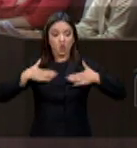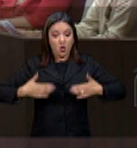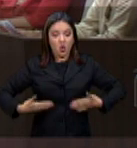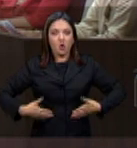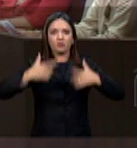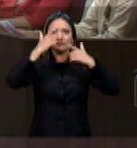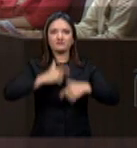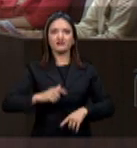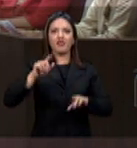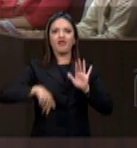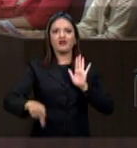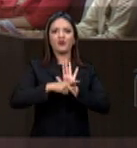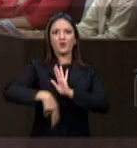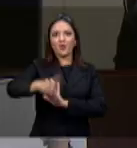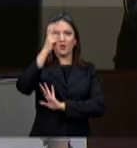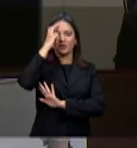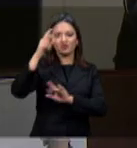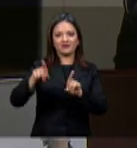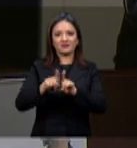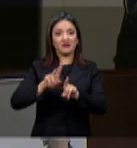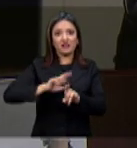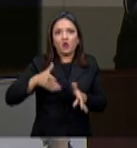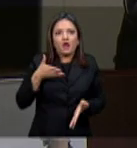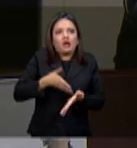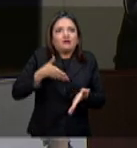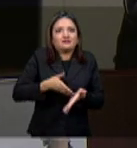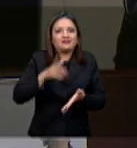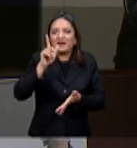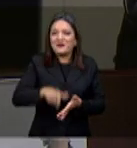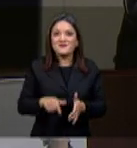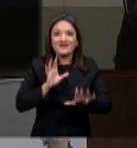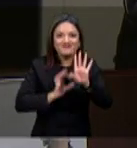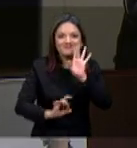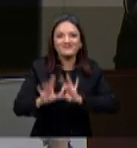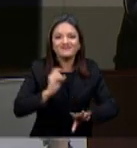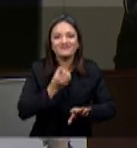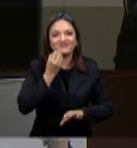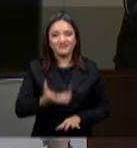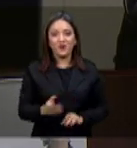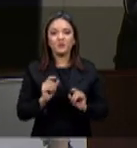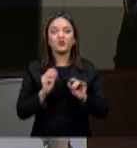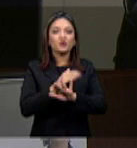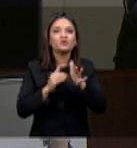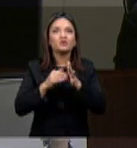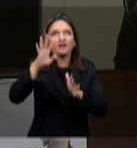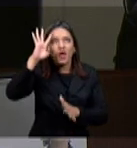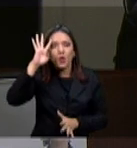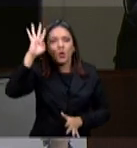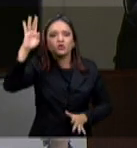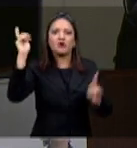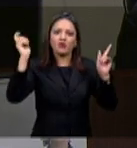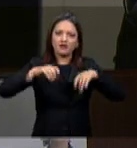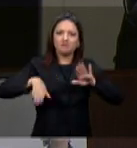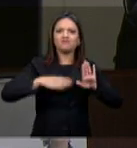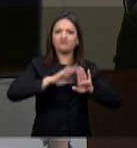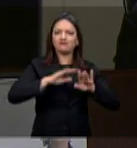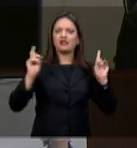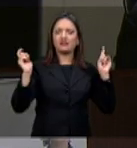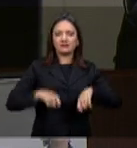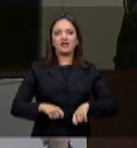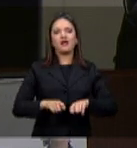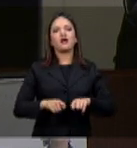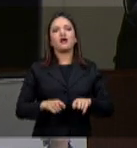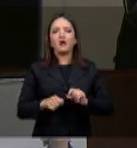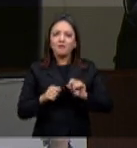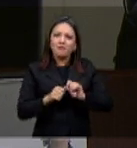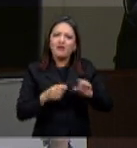cultural. E isso não é um obstáculo, é um privilégio. Porque o que é cultural é ideológico. Então pode e deve ser